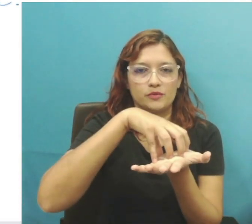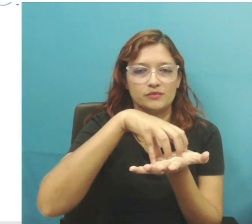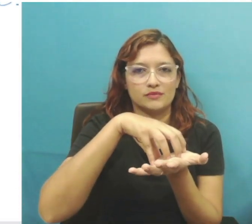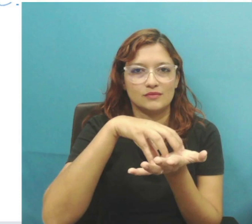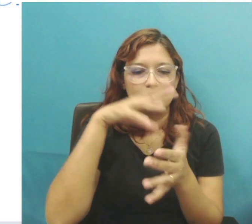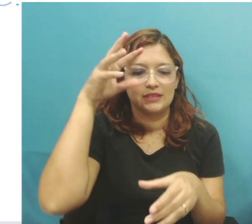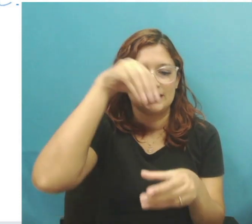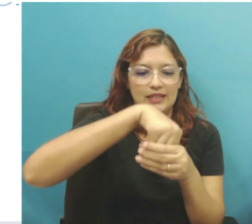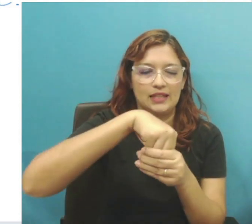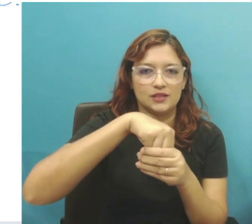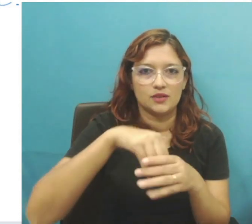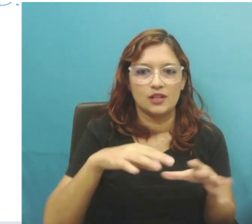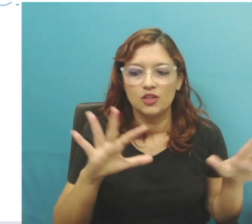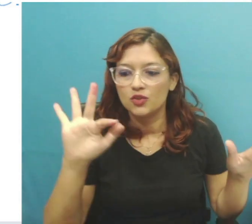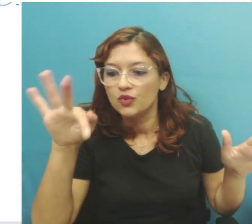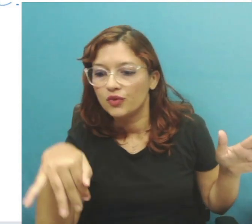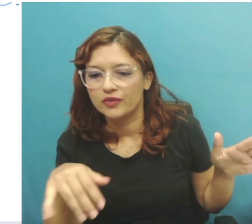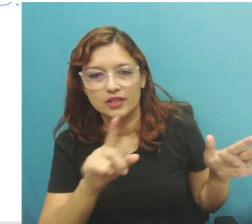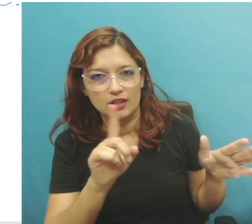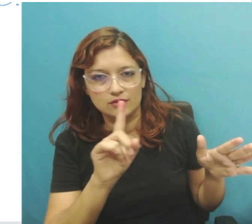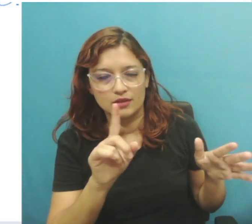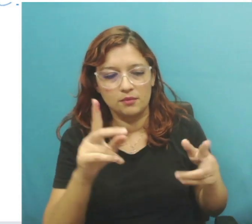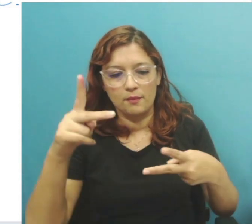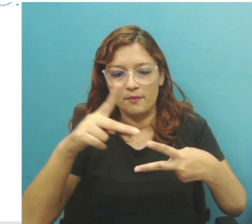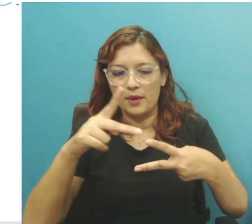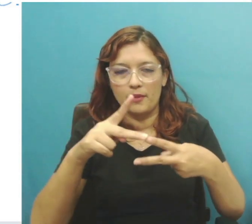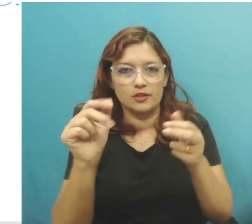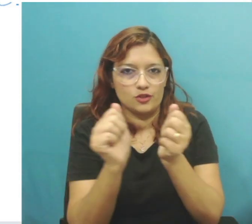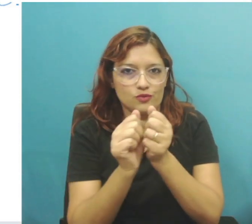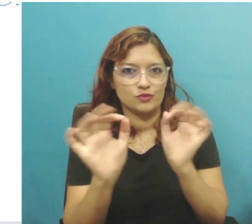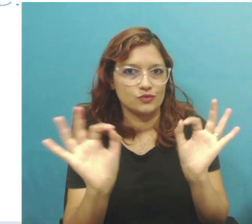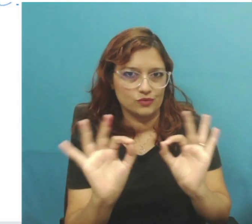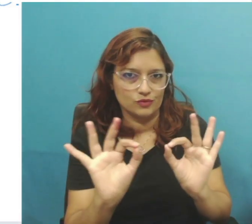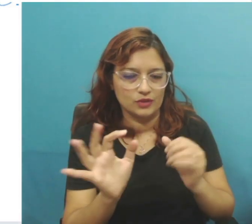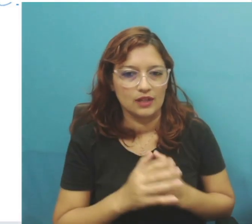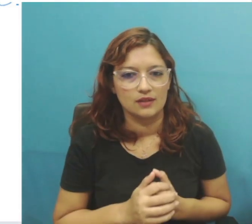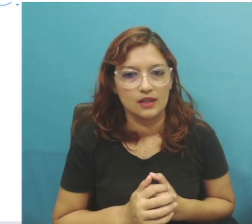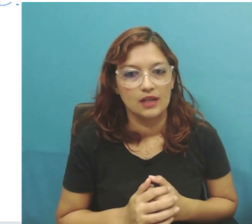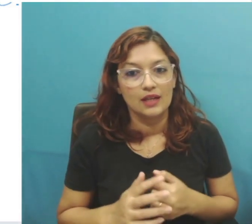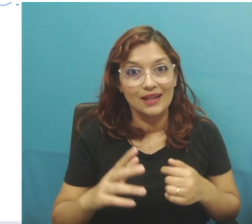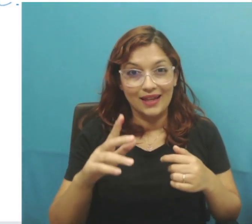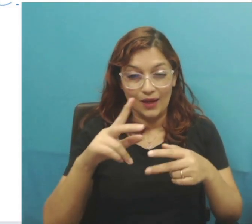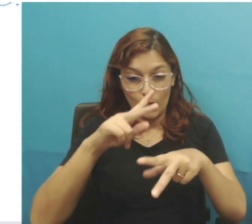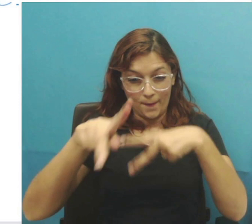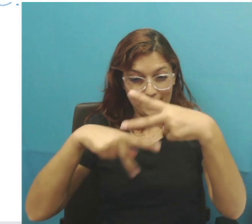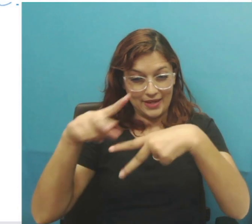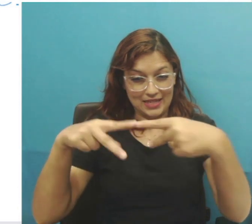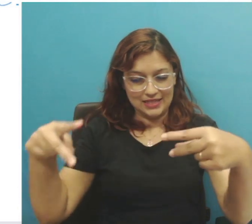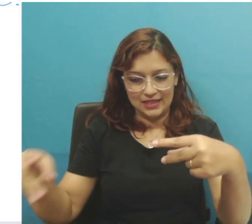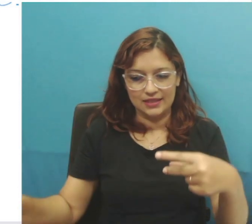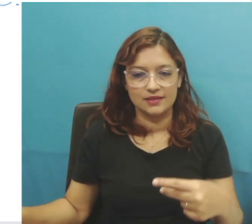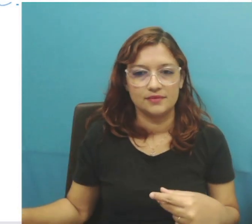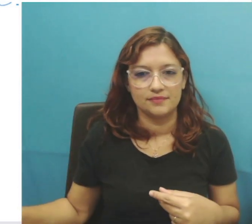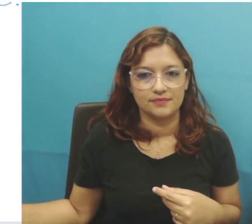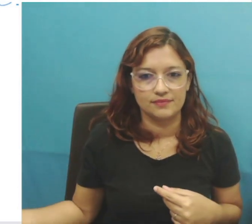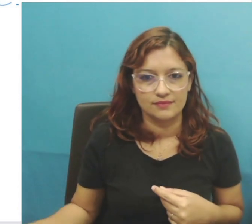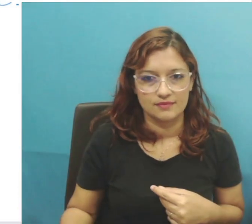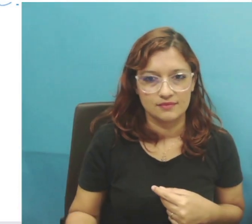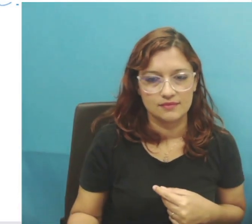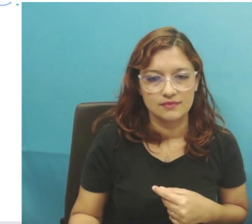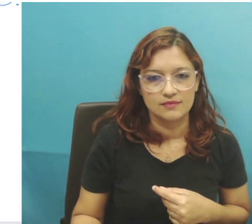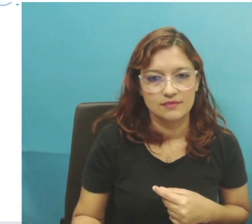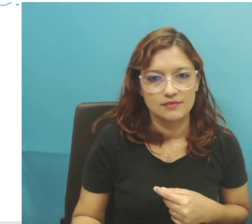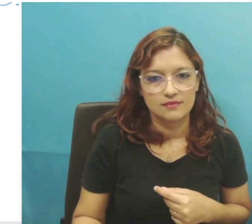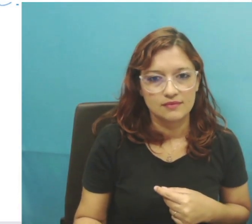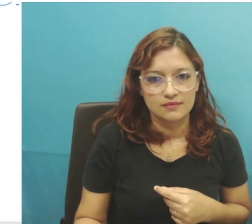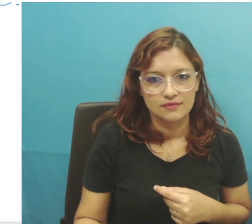Na frase, o me está lá no meio, não está no final. E não está acompanhado de preposição. Então,